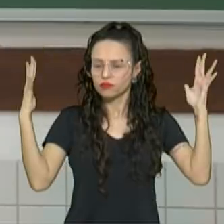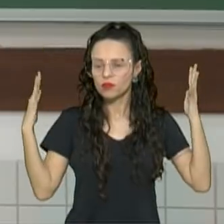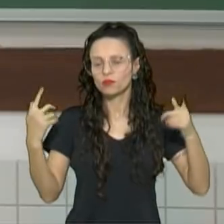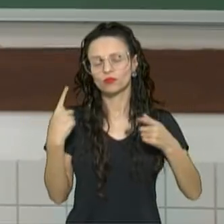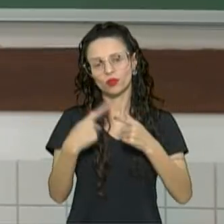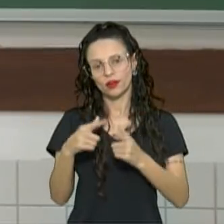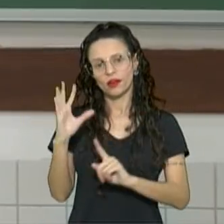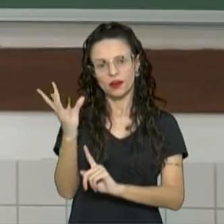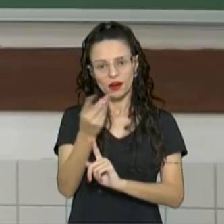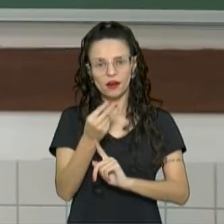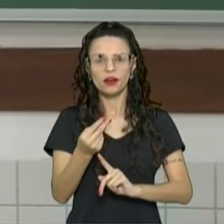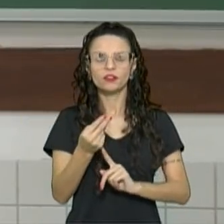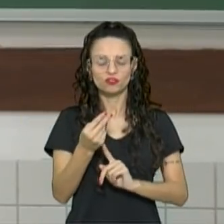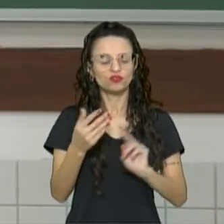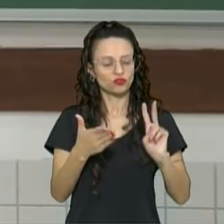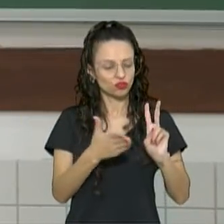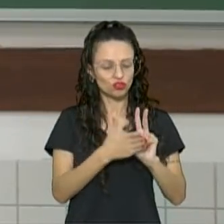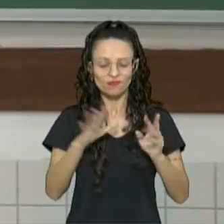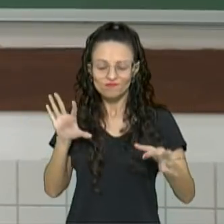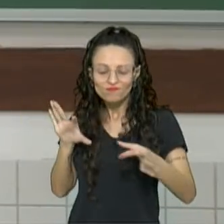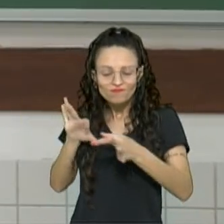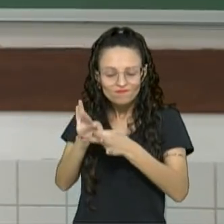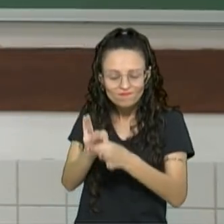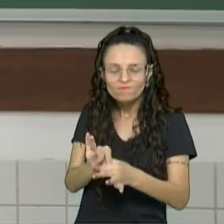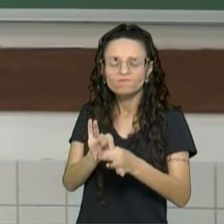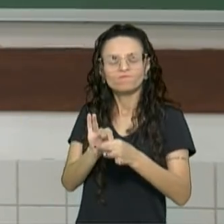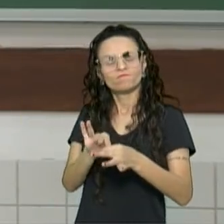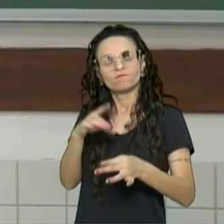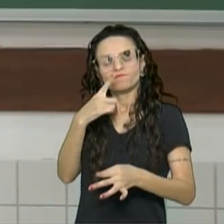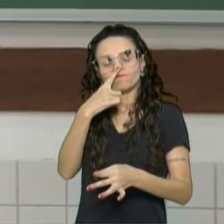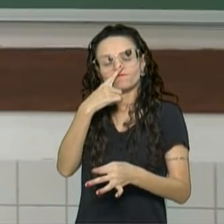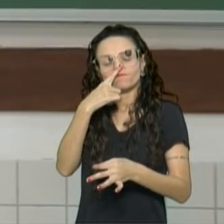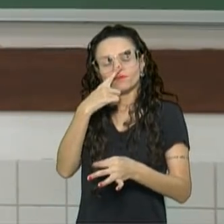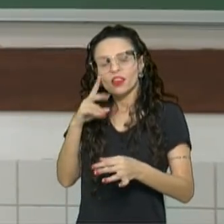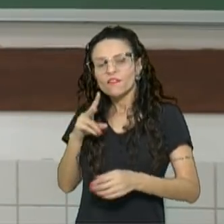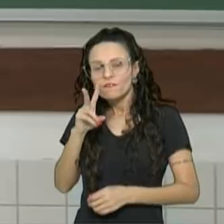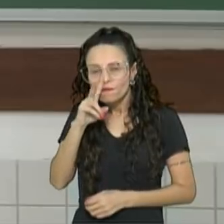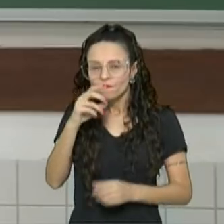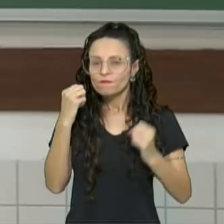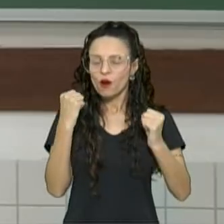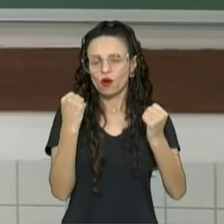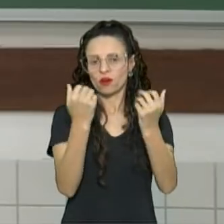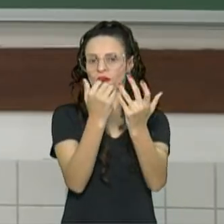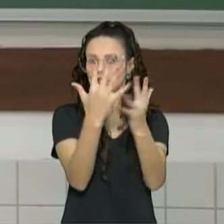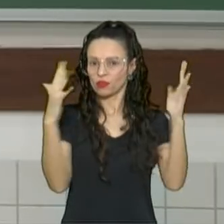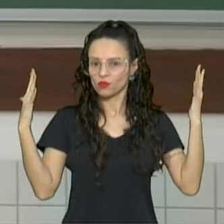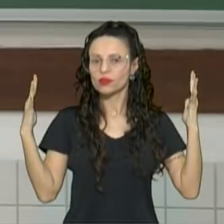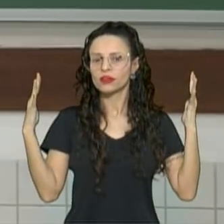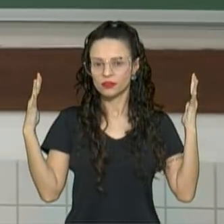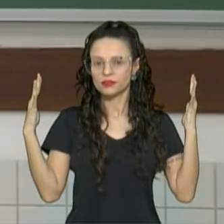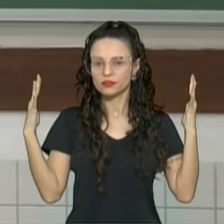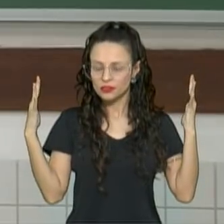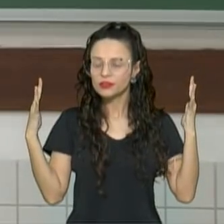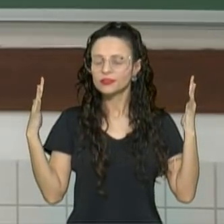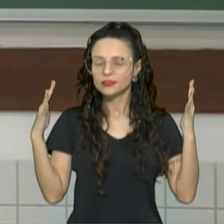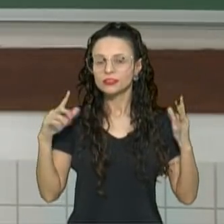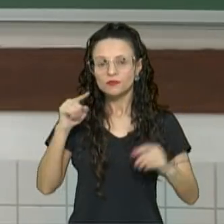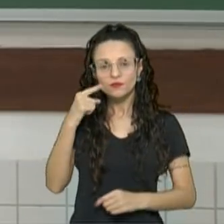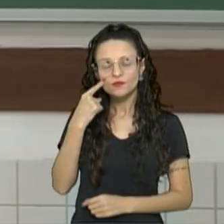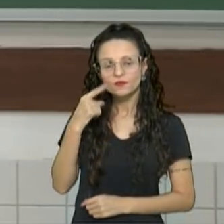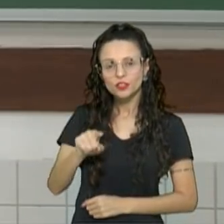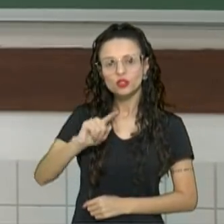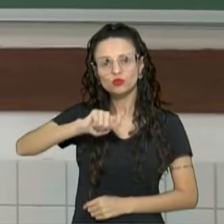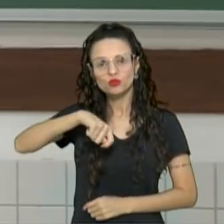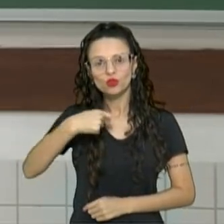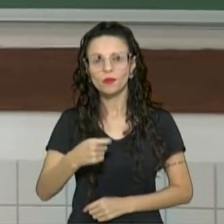tem uma profunda ligação com a natureza, né? Com esse respeito. Tanto que a gente viu a canção Benk, né? Que fala sobre